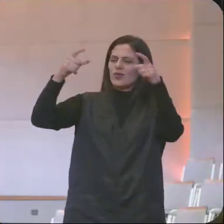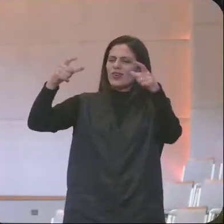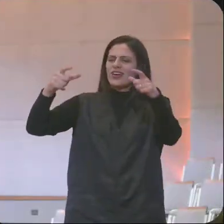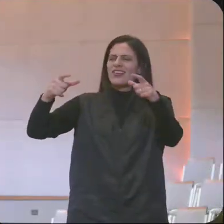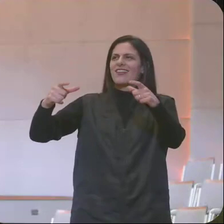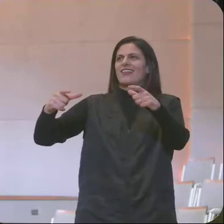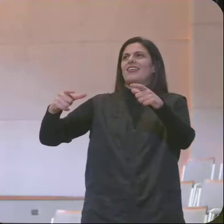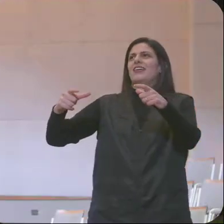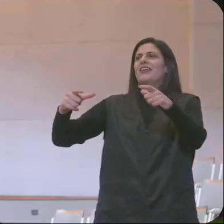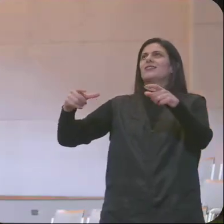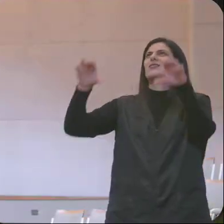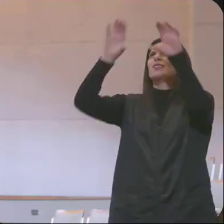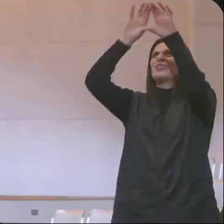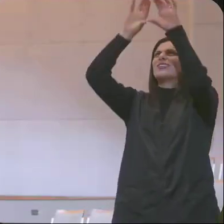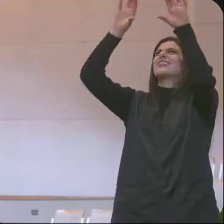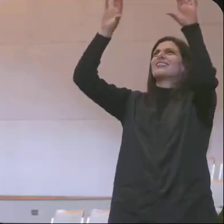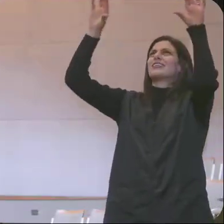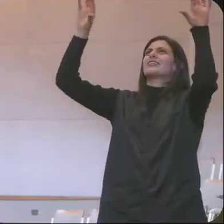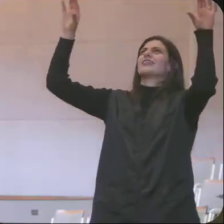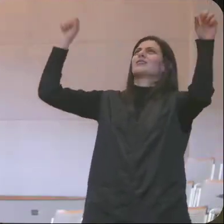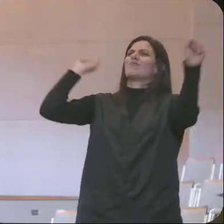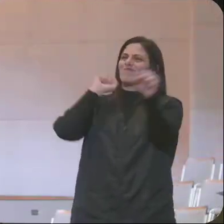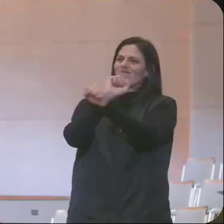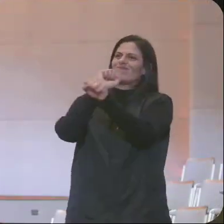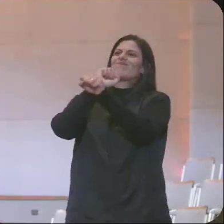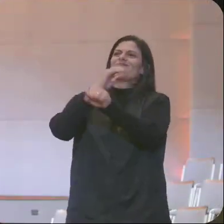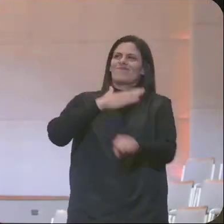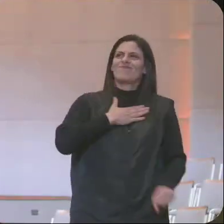me espera.